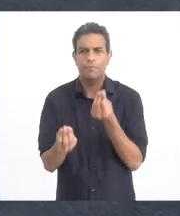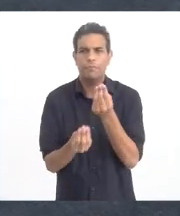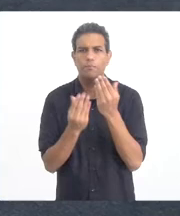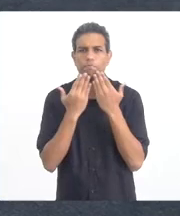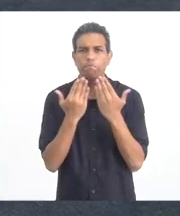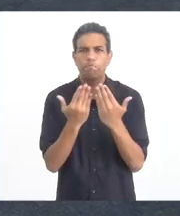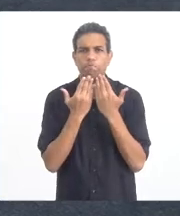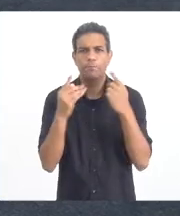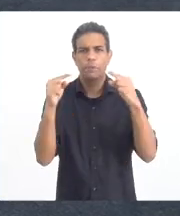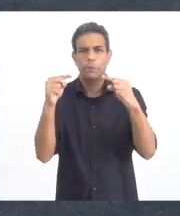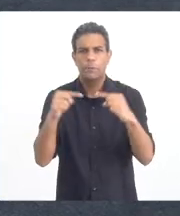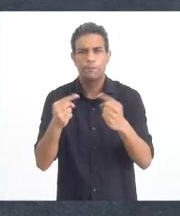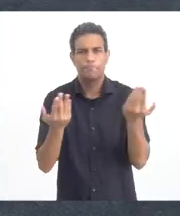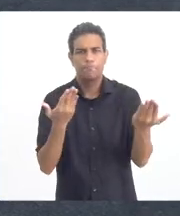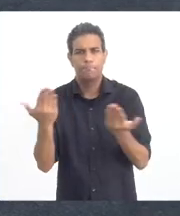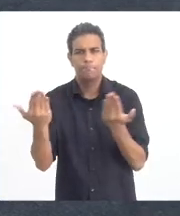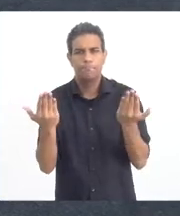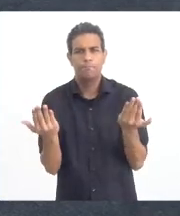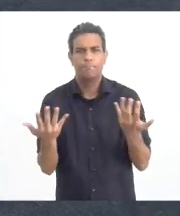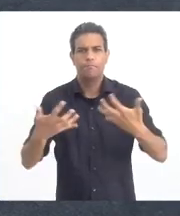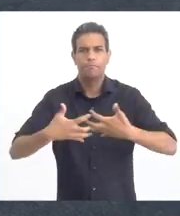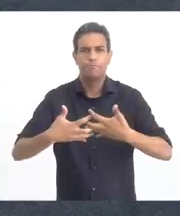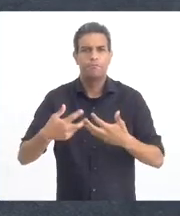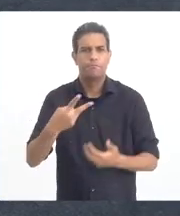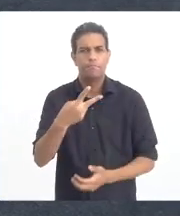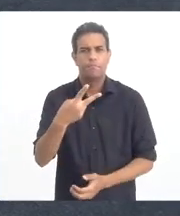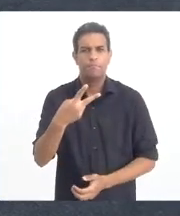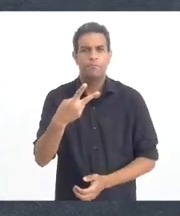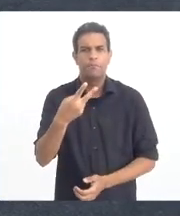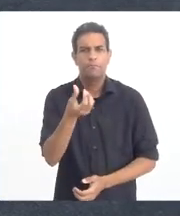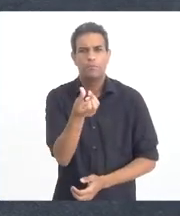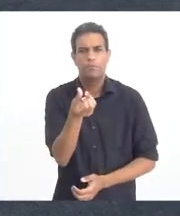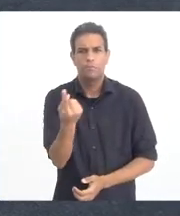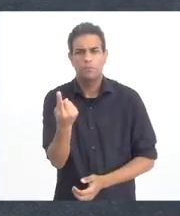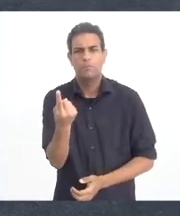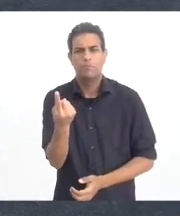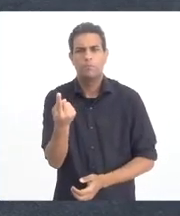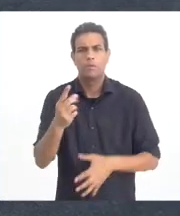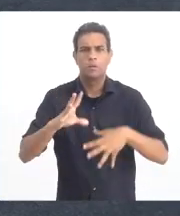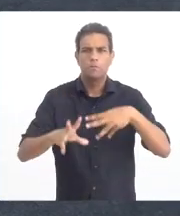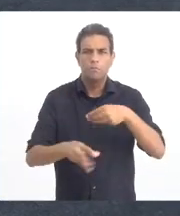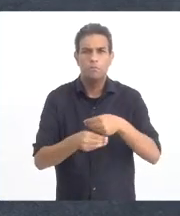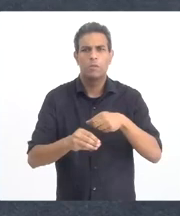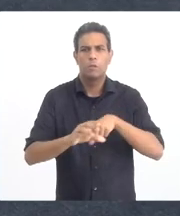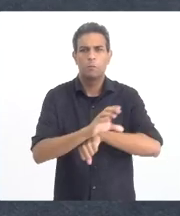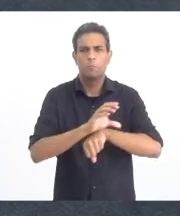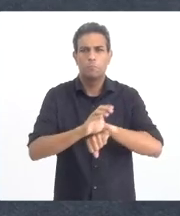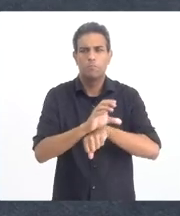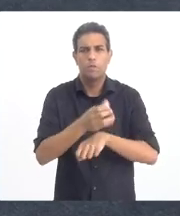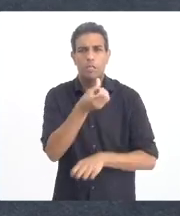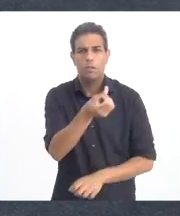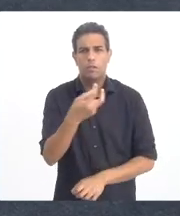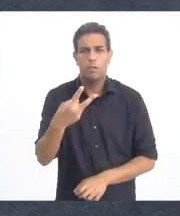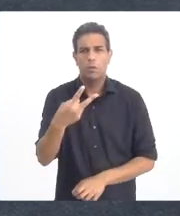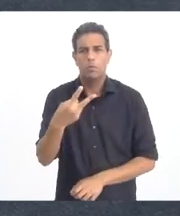pedindo a equiparação. Das 261 emendas que essa casa recebeu, 62 foram